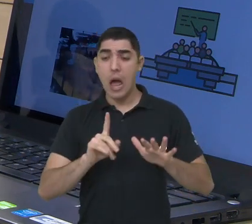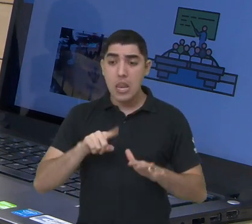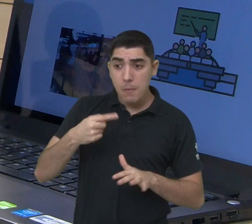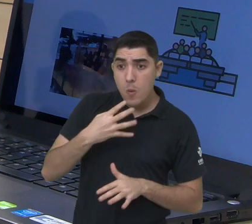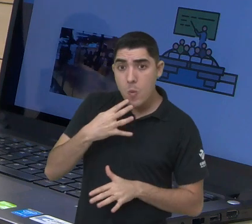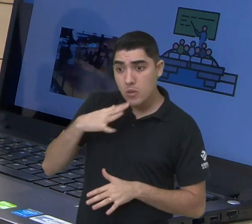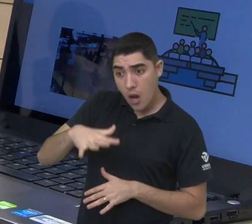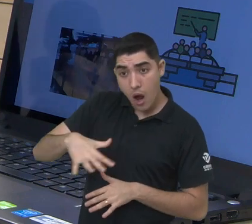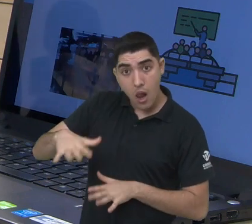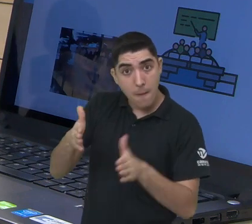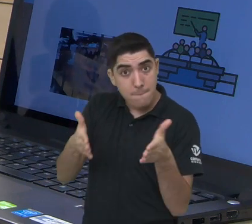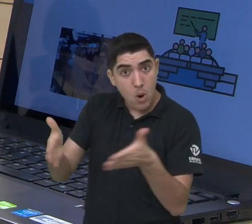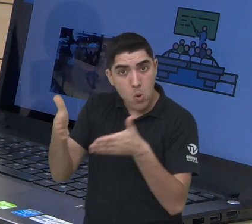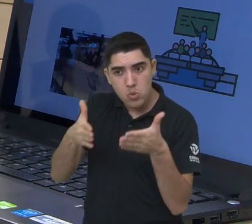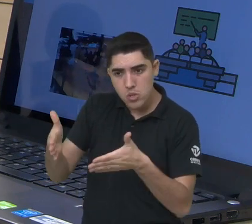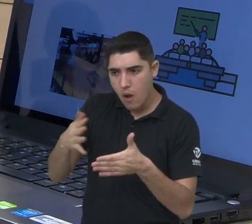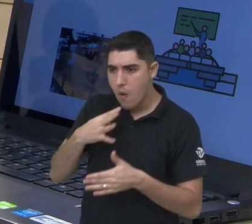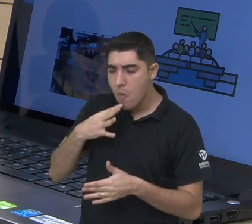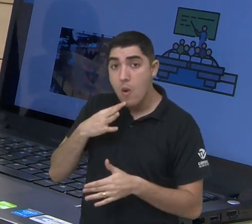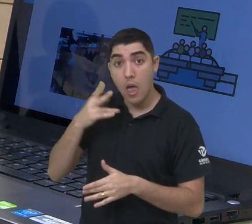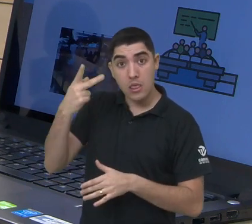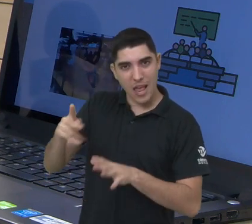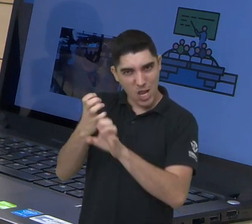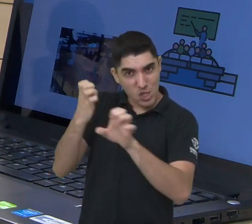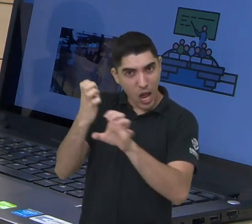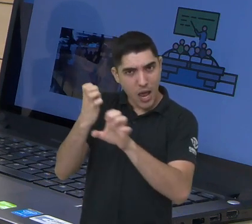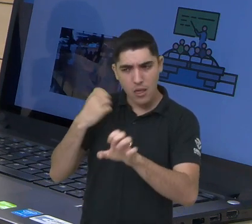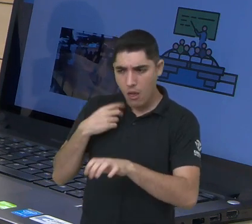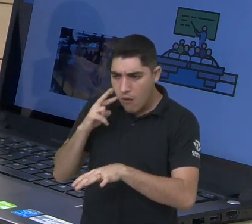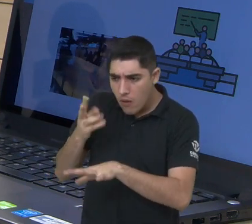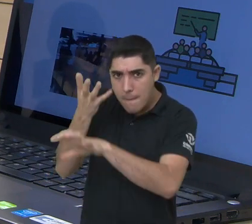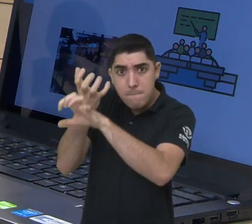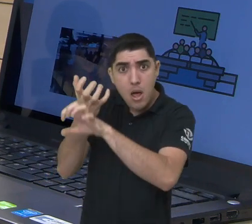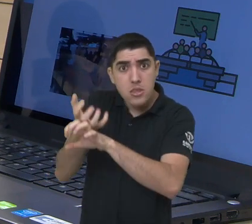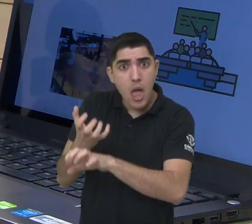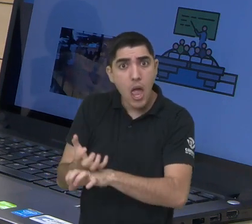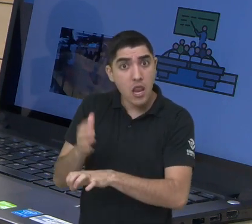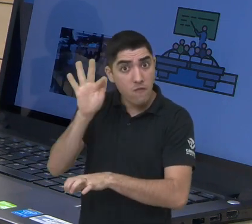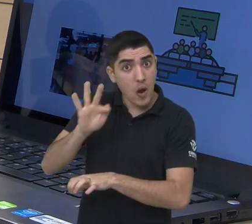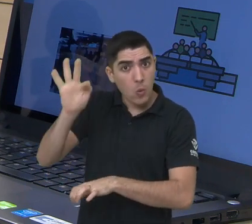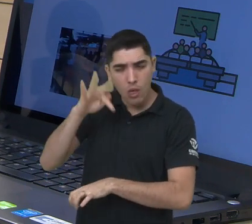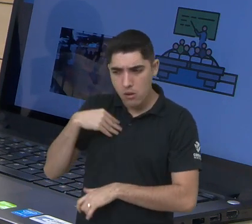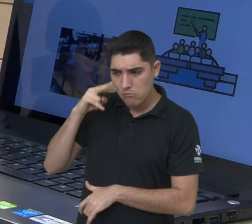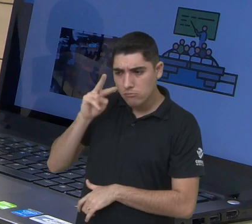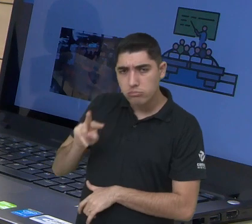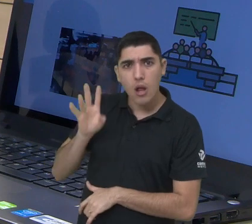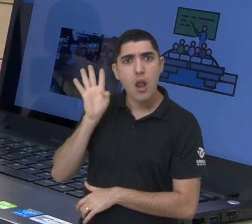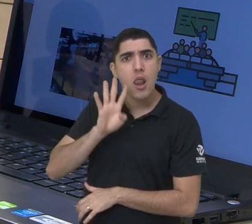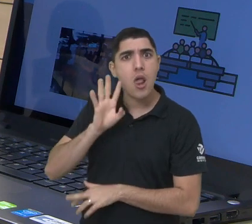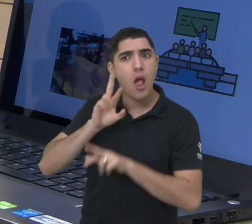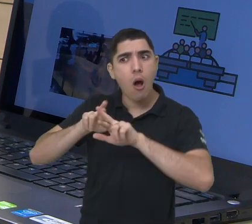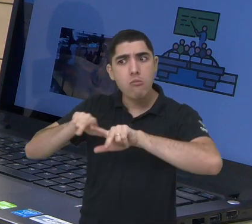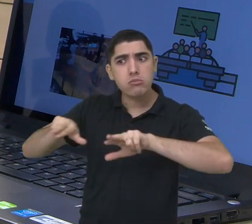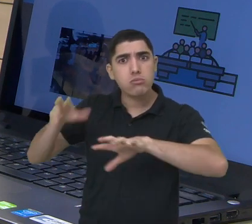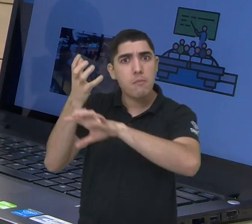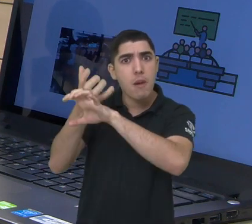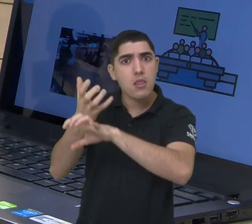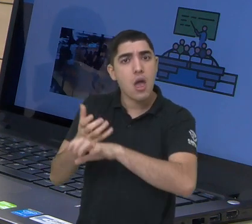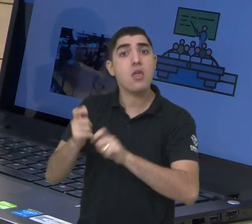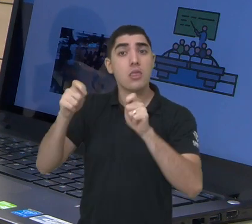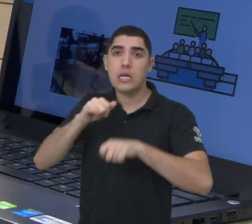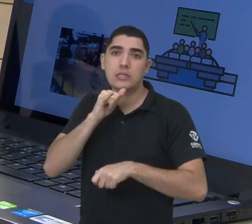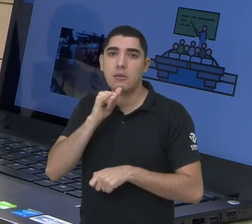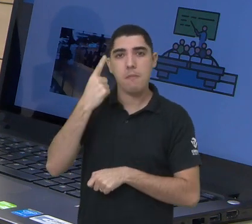eu me encantei pelas disciplinas, por aquilo que tinha ali no escopo do curso. Então eu vi que essa